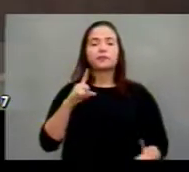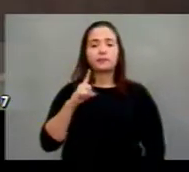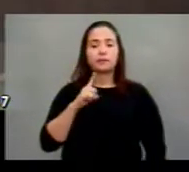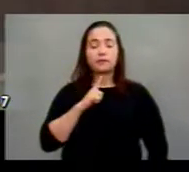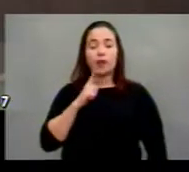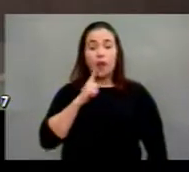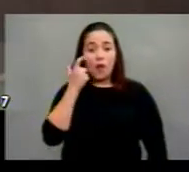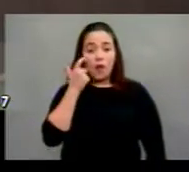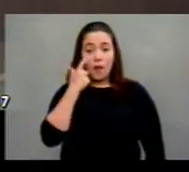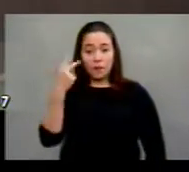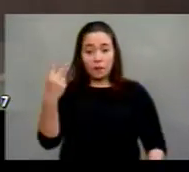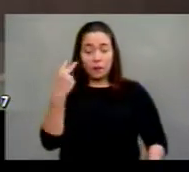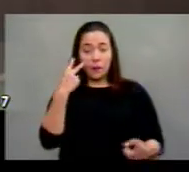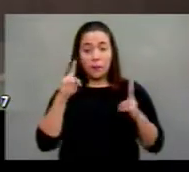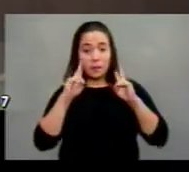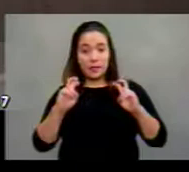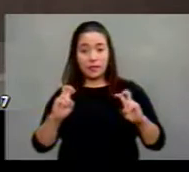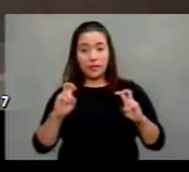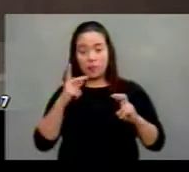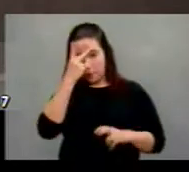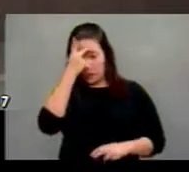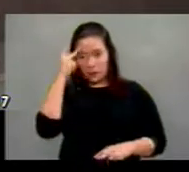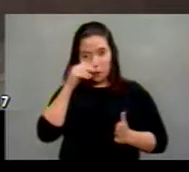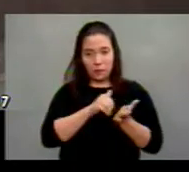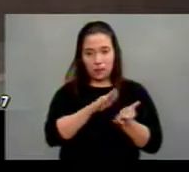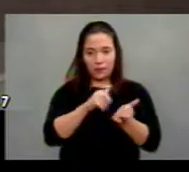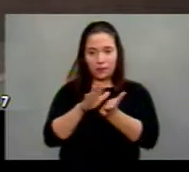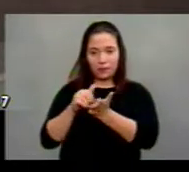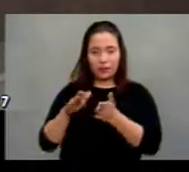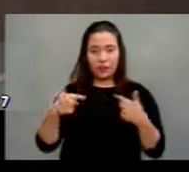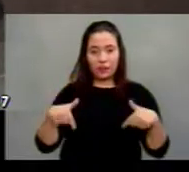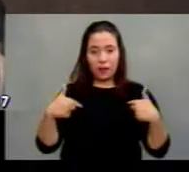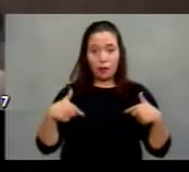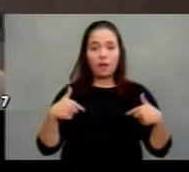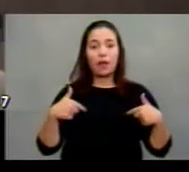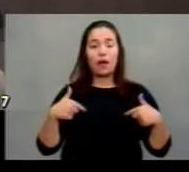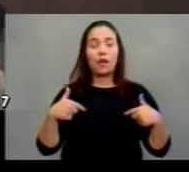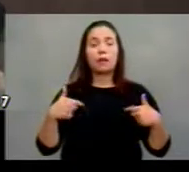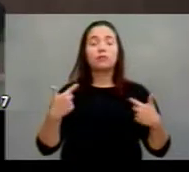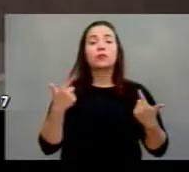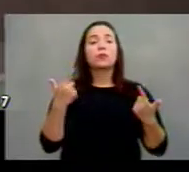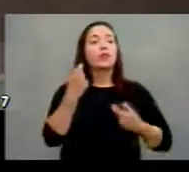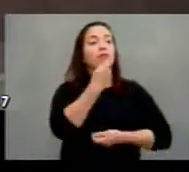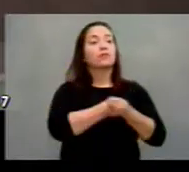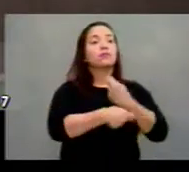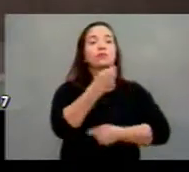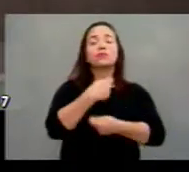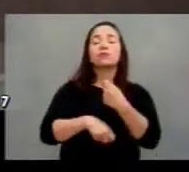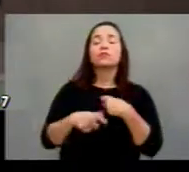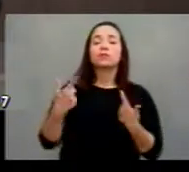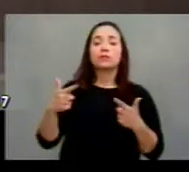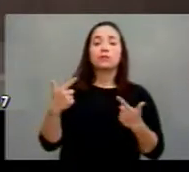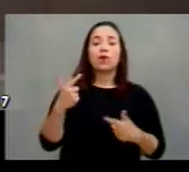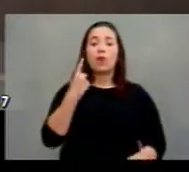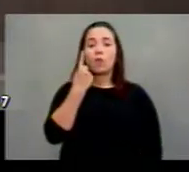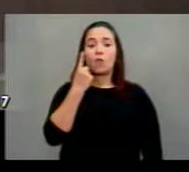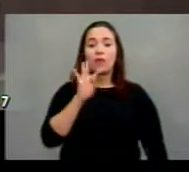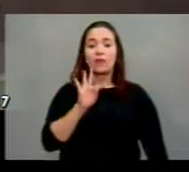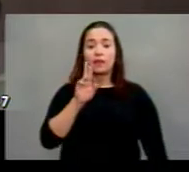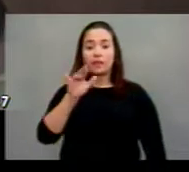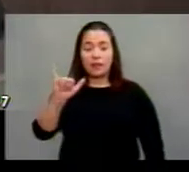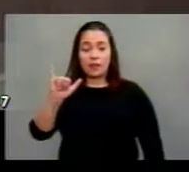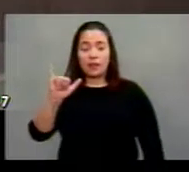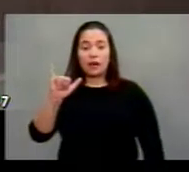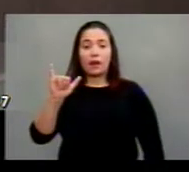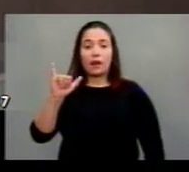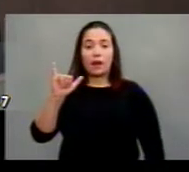veja, esses desempregados não estão reféns da CLT, eles estão reféns do mercado financeiro, repito, que tira 1 trilhão e 200 bilhões de